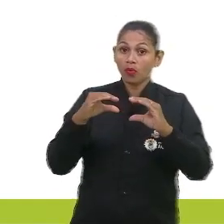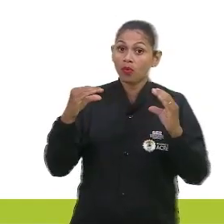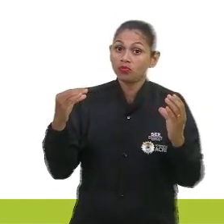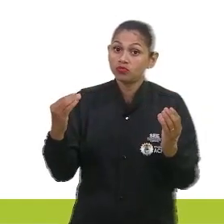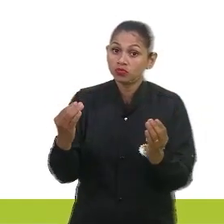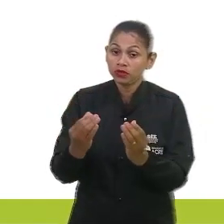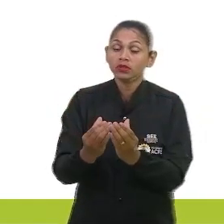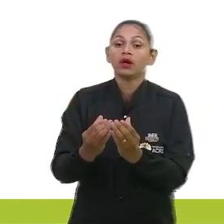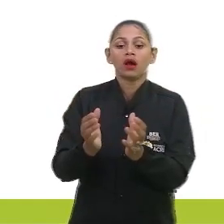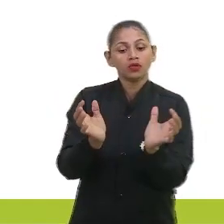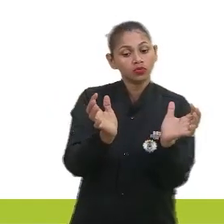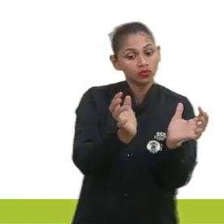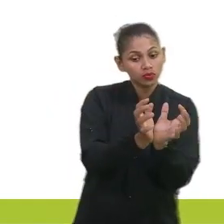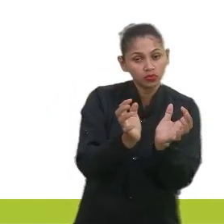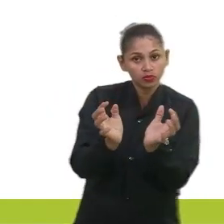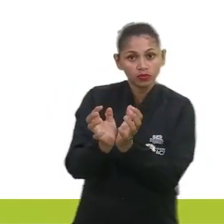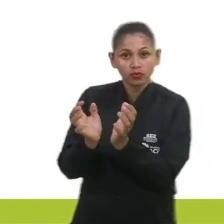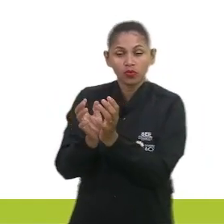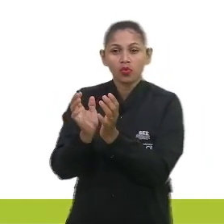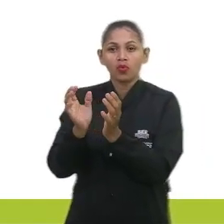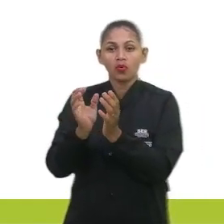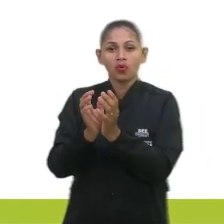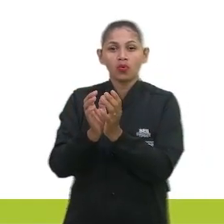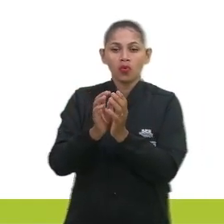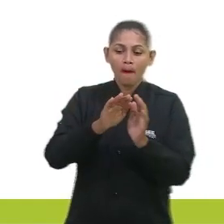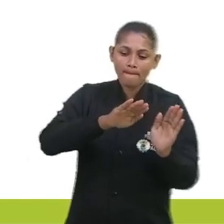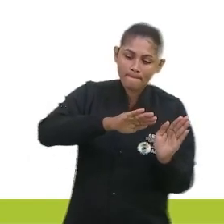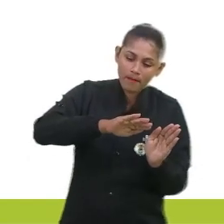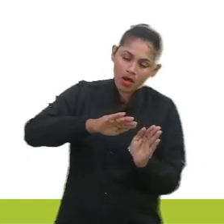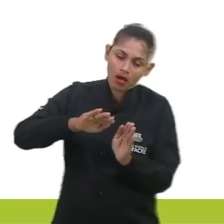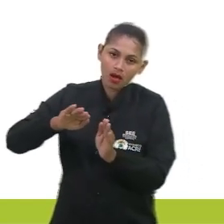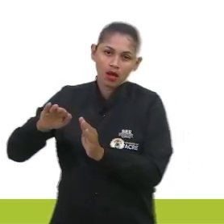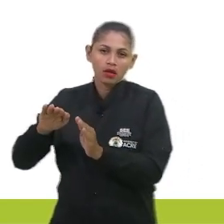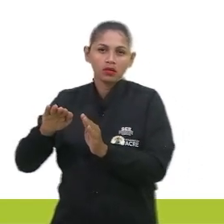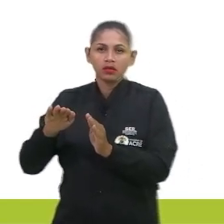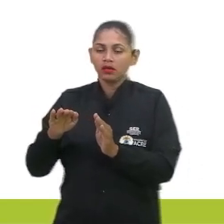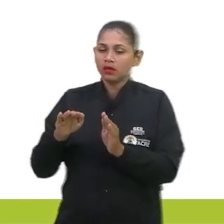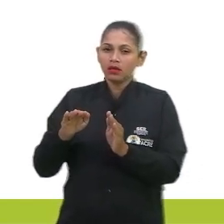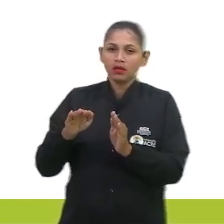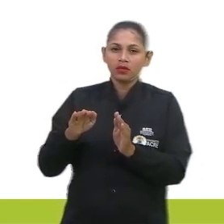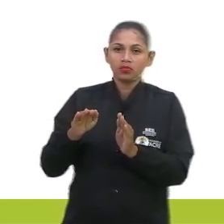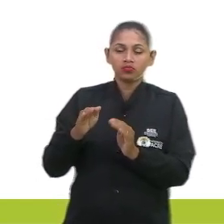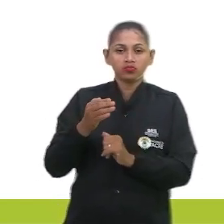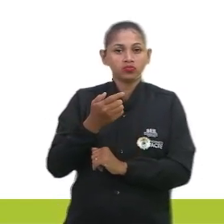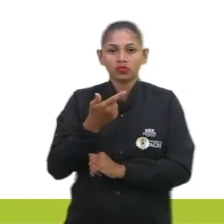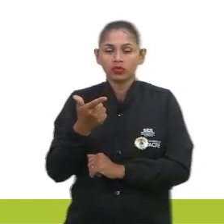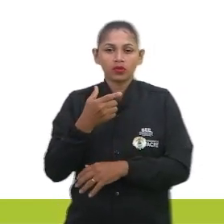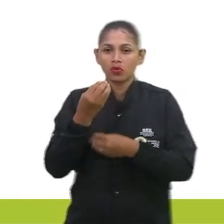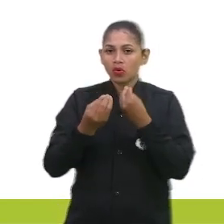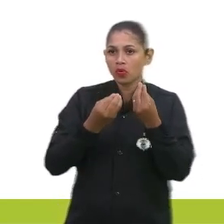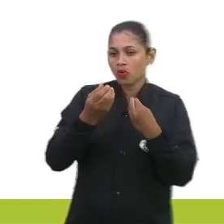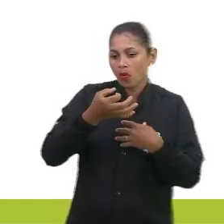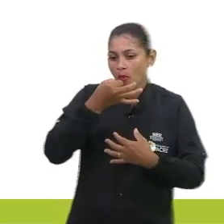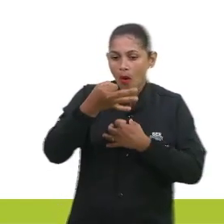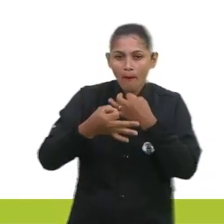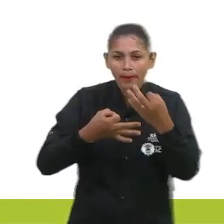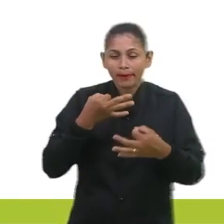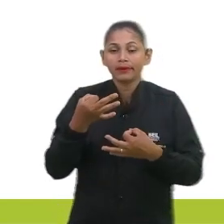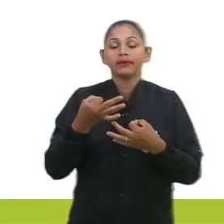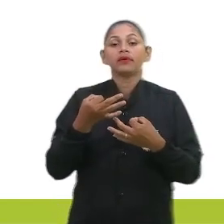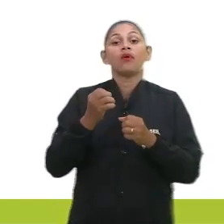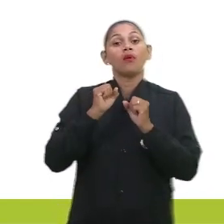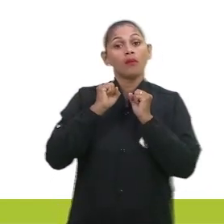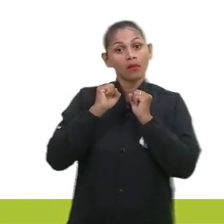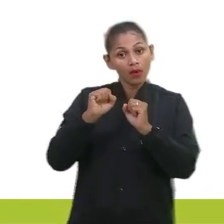principalmente aqueles grupos minoritários, os grupos que não são tão ouvidos, né, possam exercer a sua participação